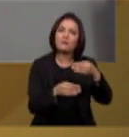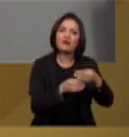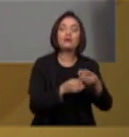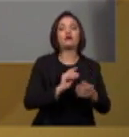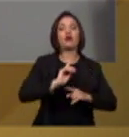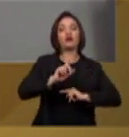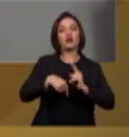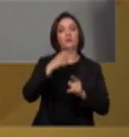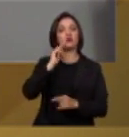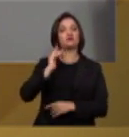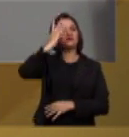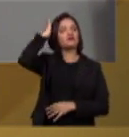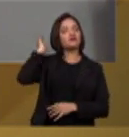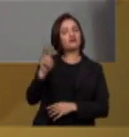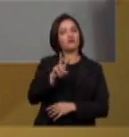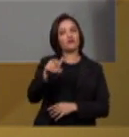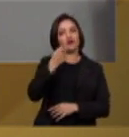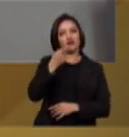Marco Aurélio.